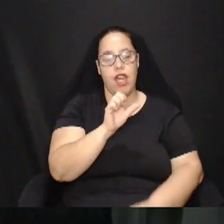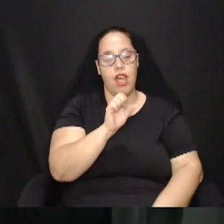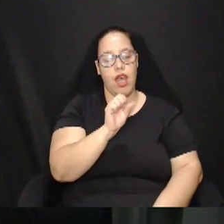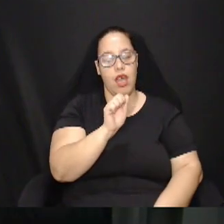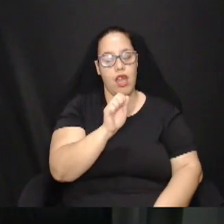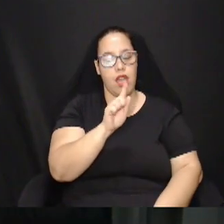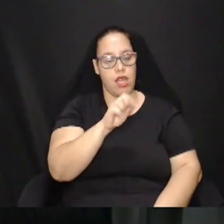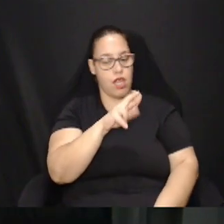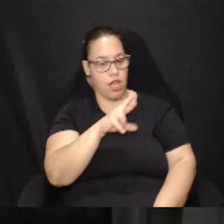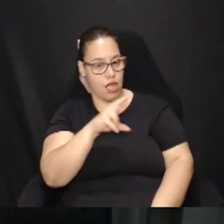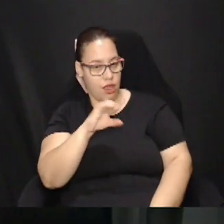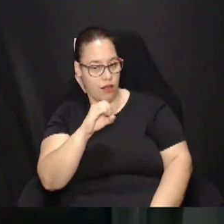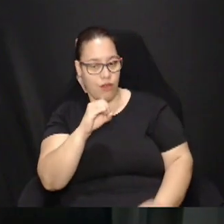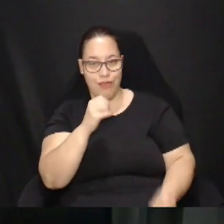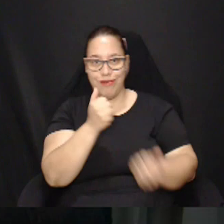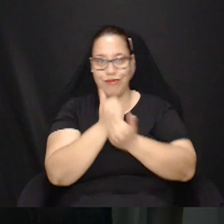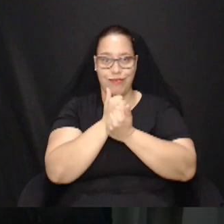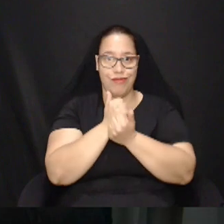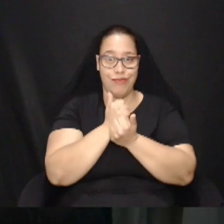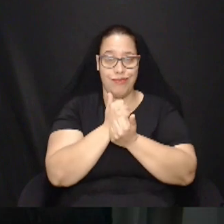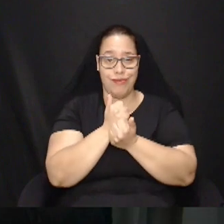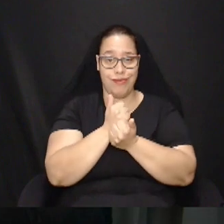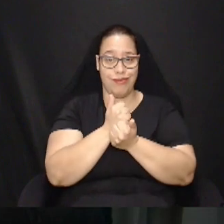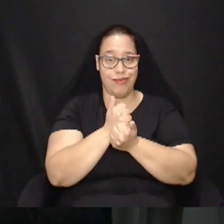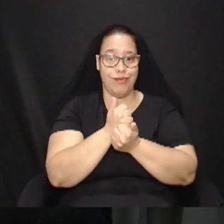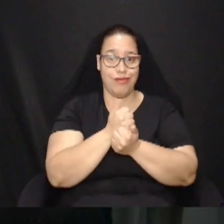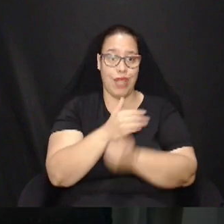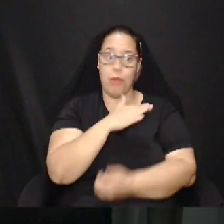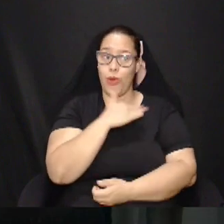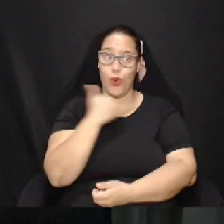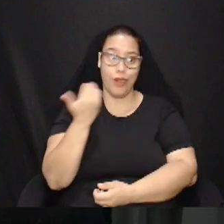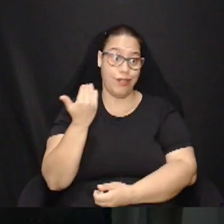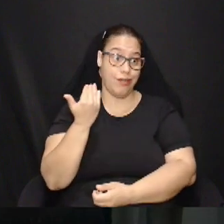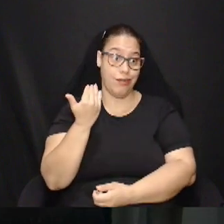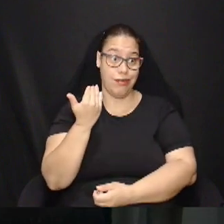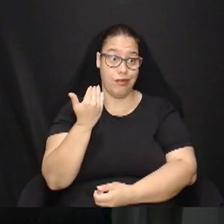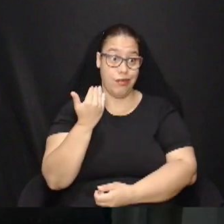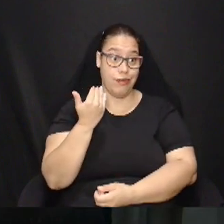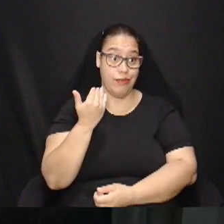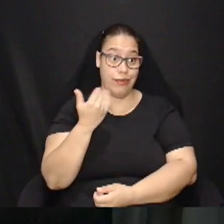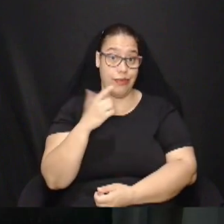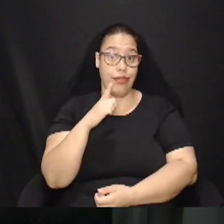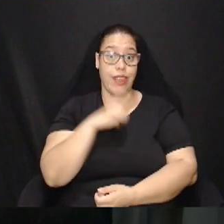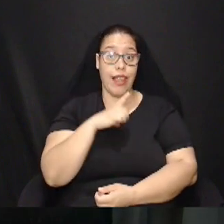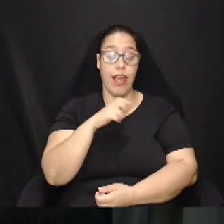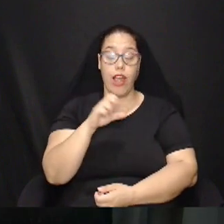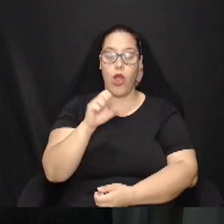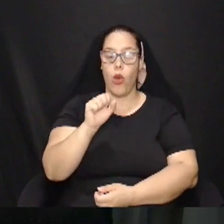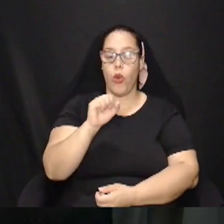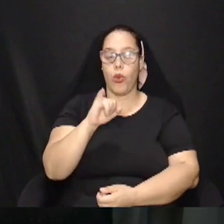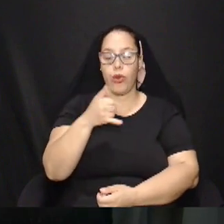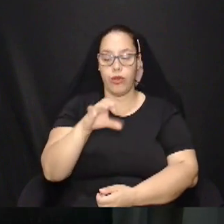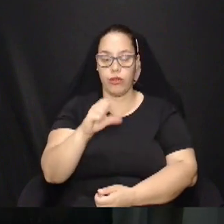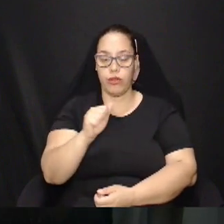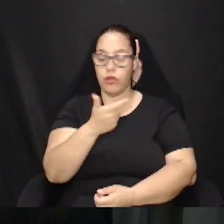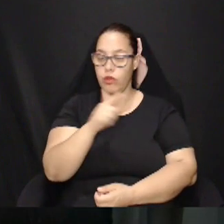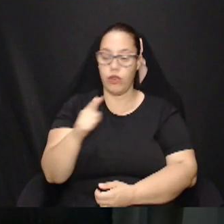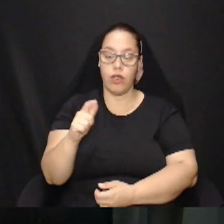assistência, você está destinado a morrer. Que existe na Suíça? Na Suíça não existe saúde